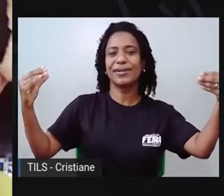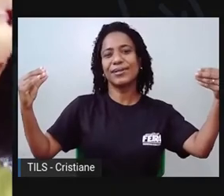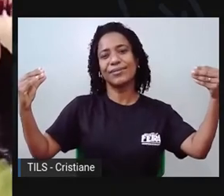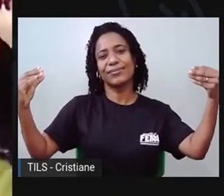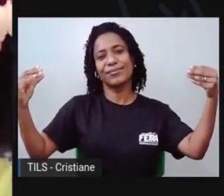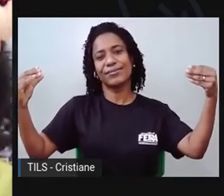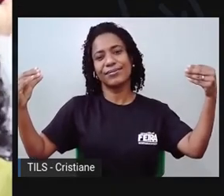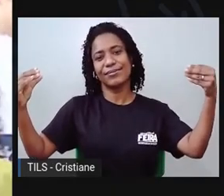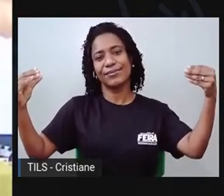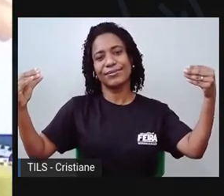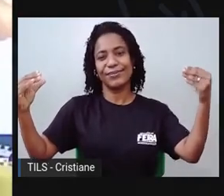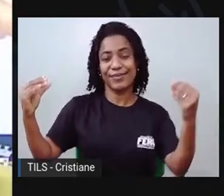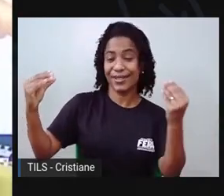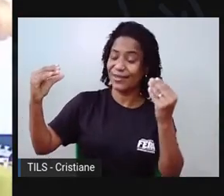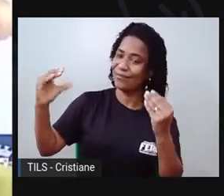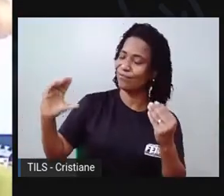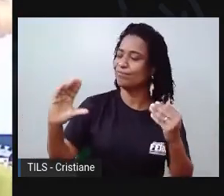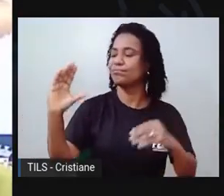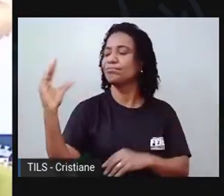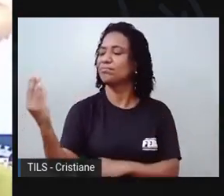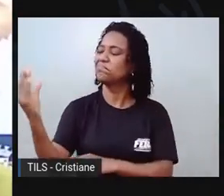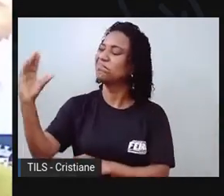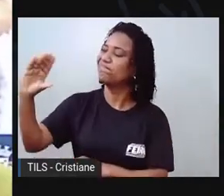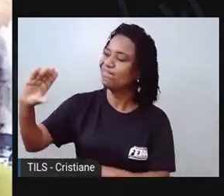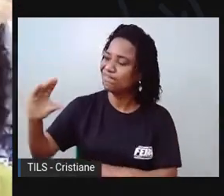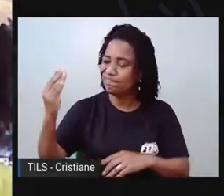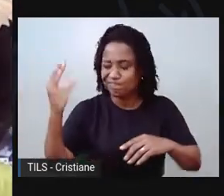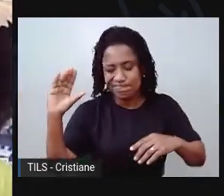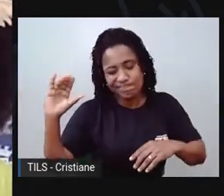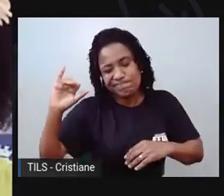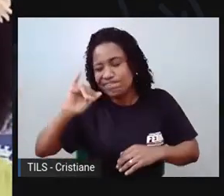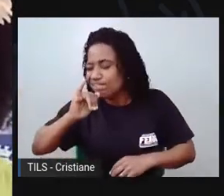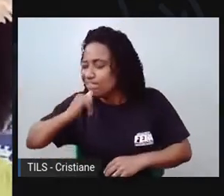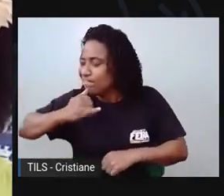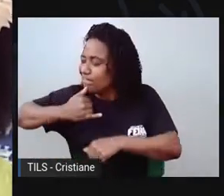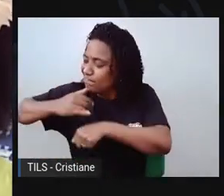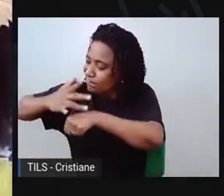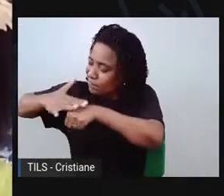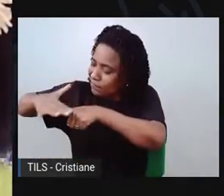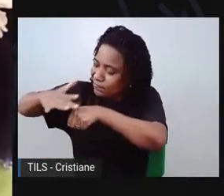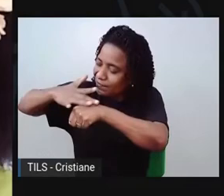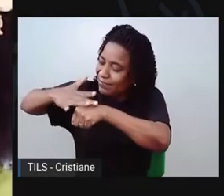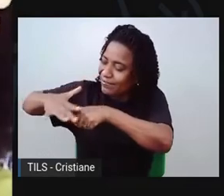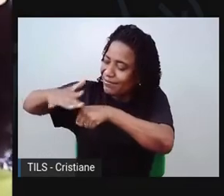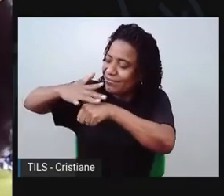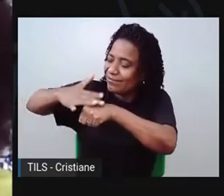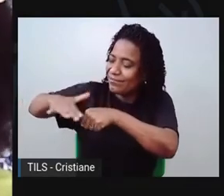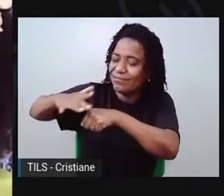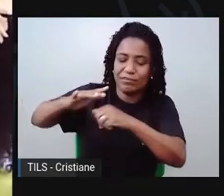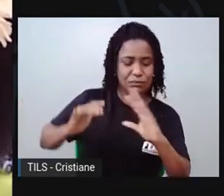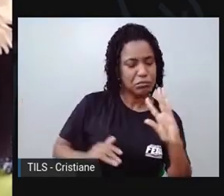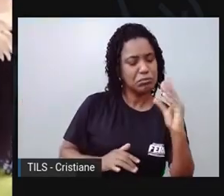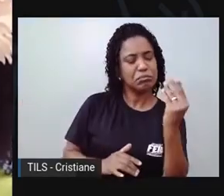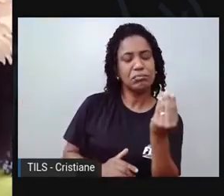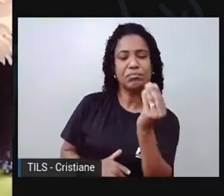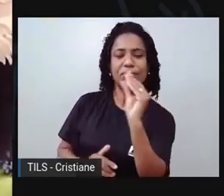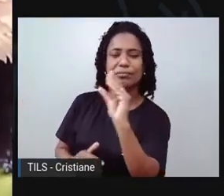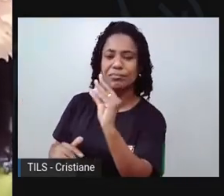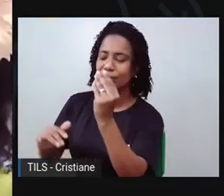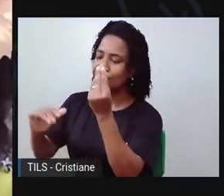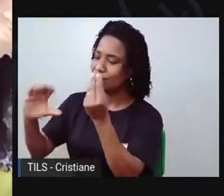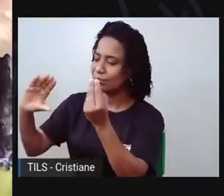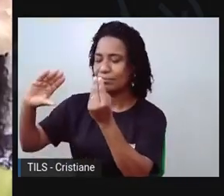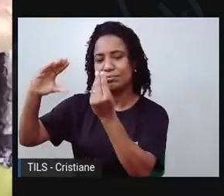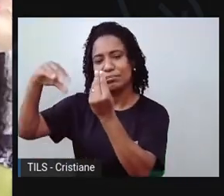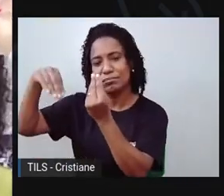despedaçada. O cravo ficou doente, a rosa foi